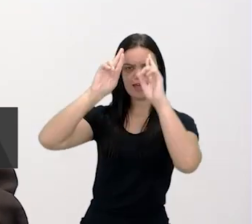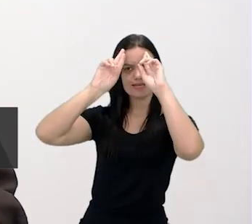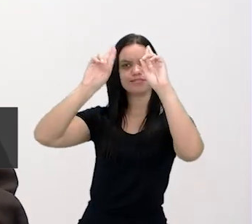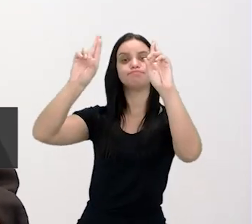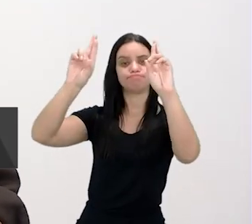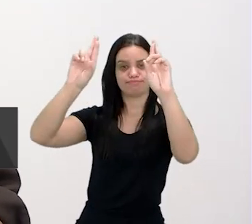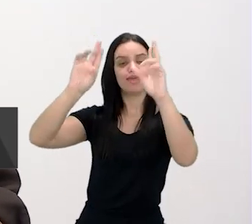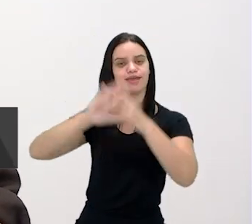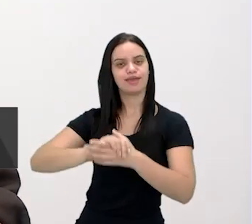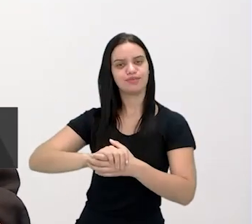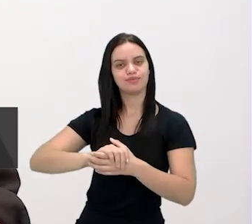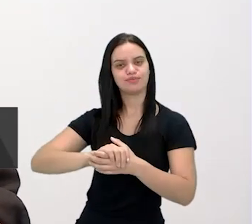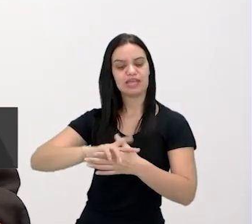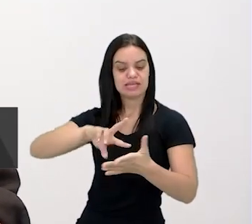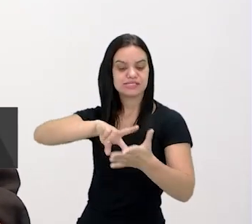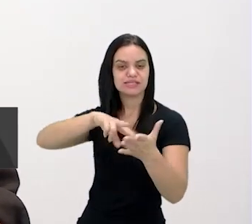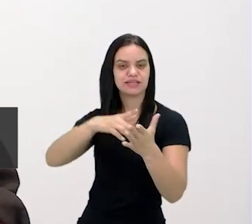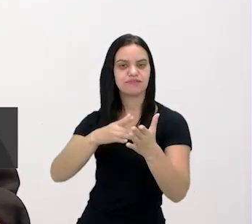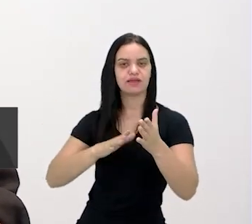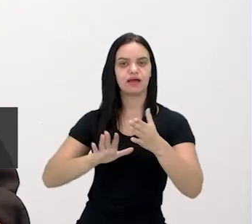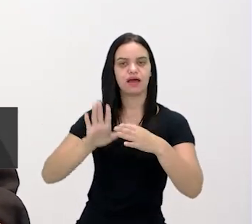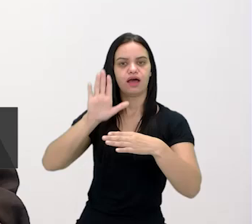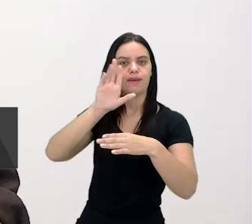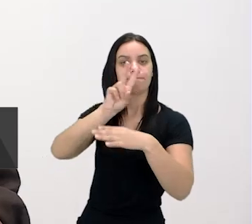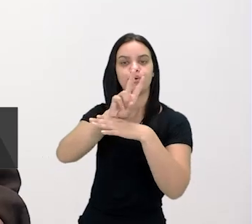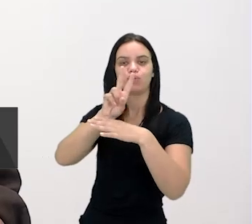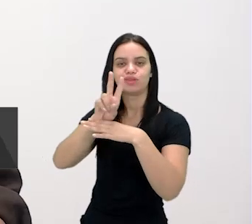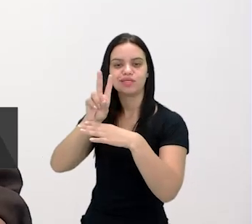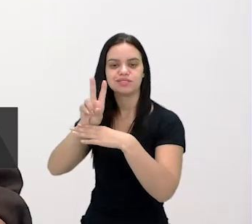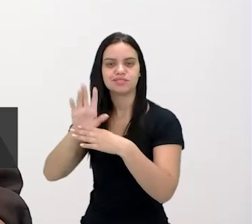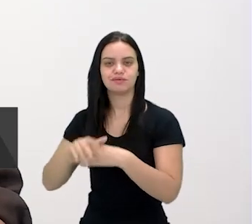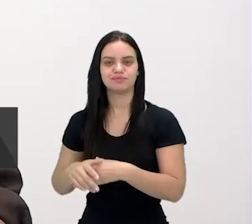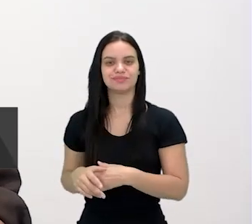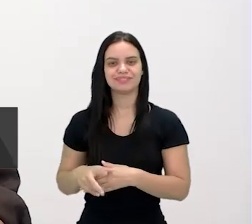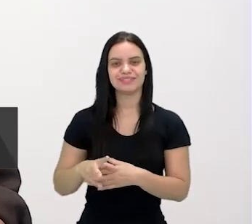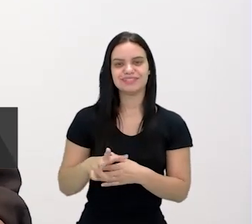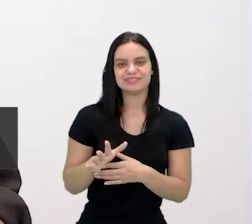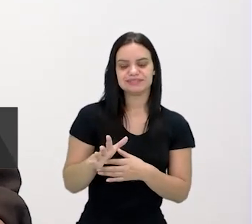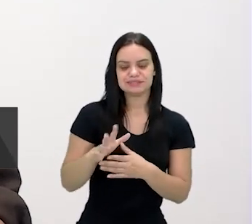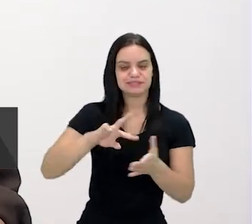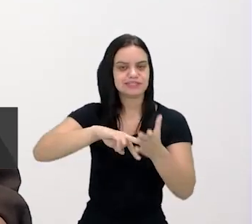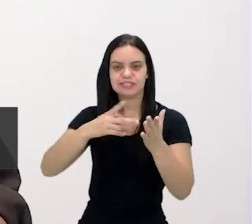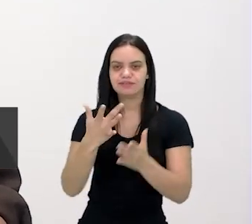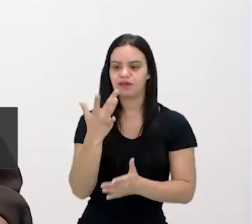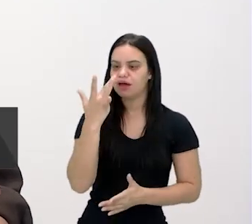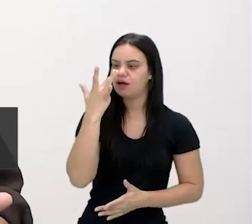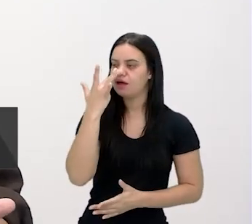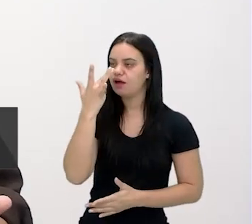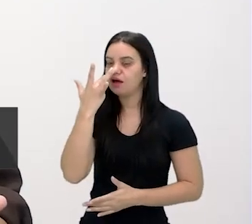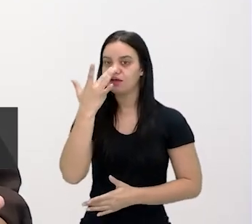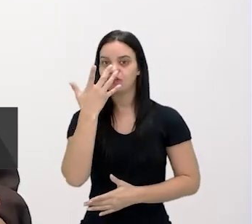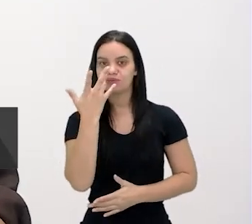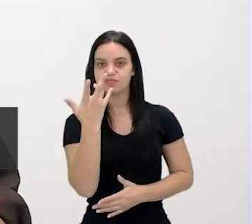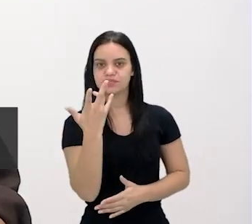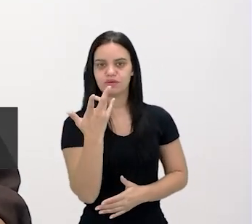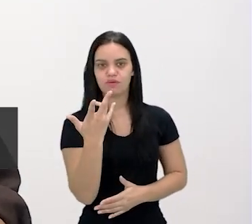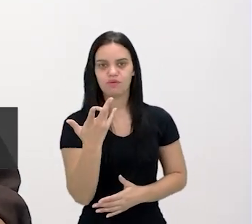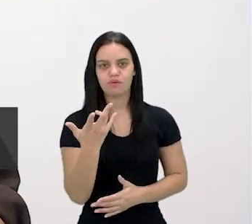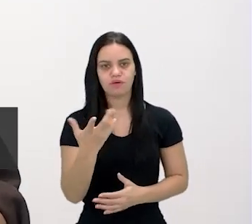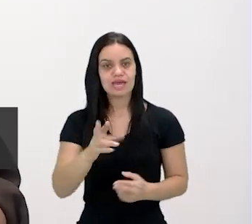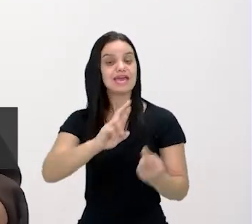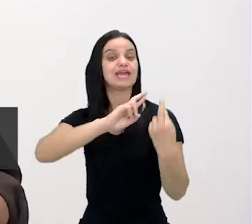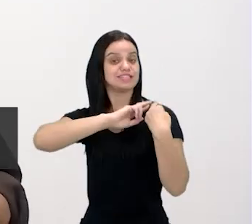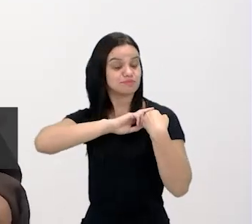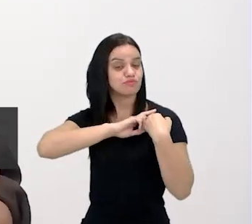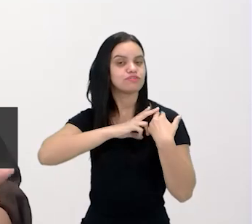Amor implica cuidado, amor implica admiração, responsabilidade pelo outro,